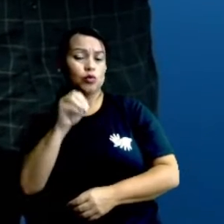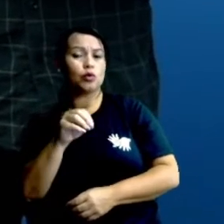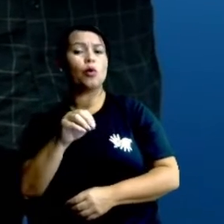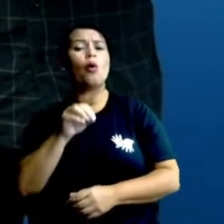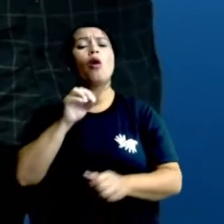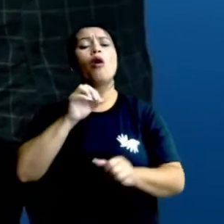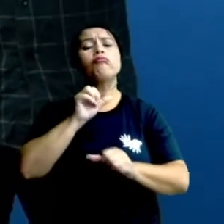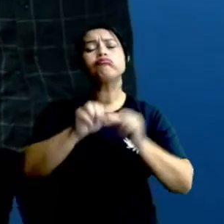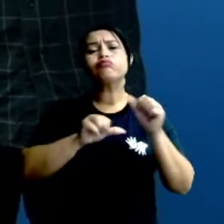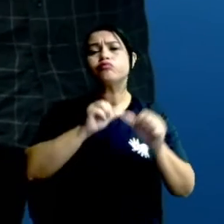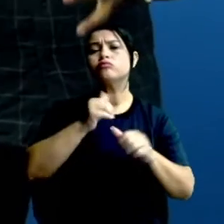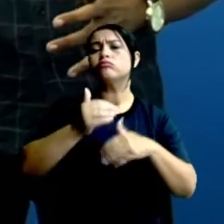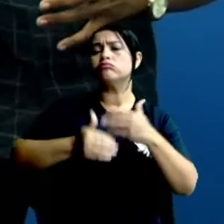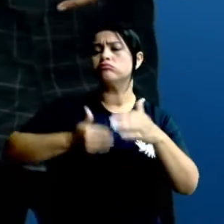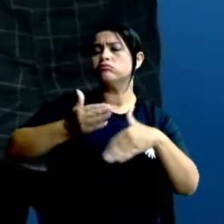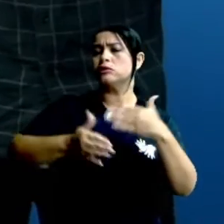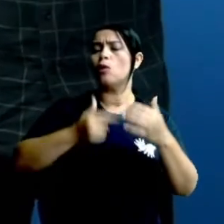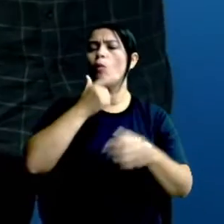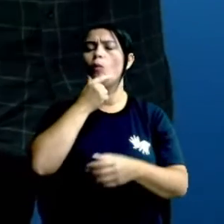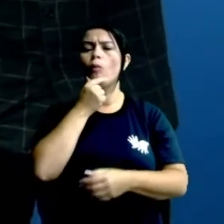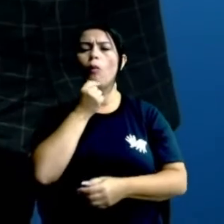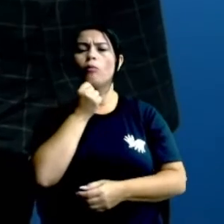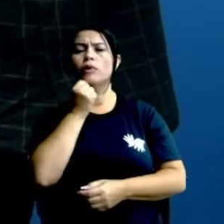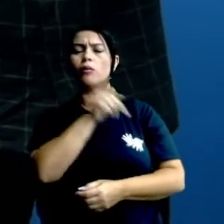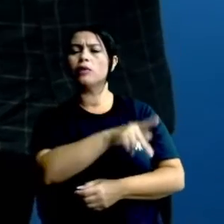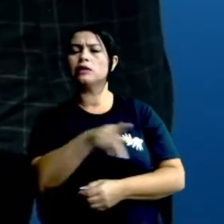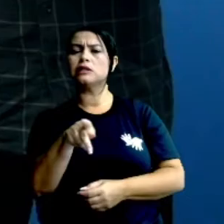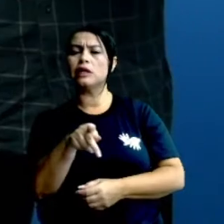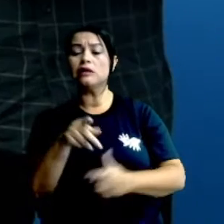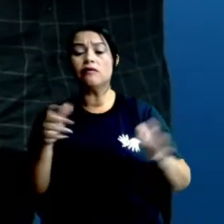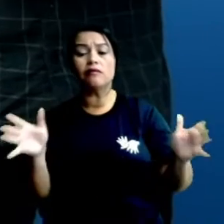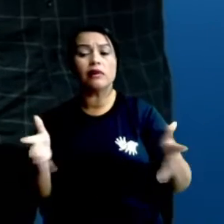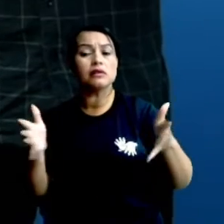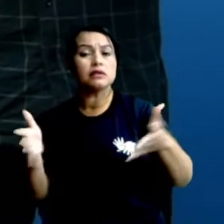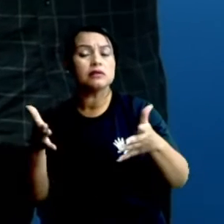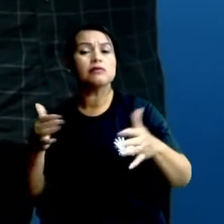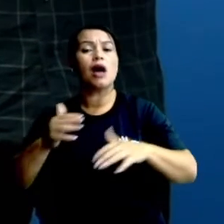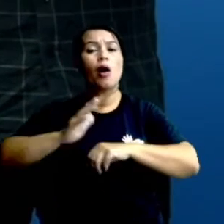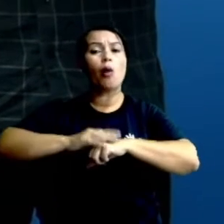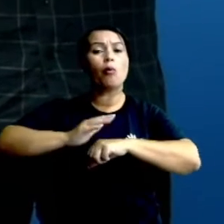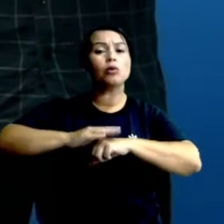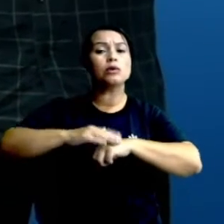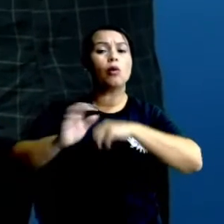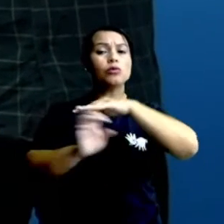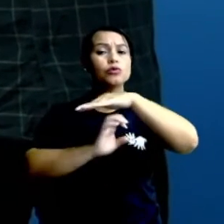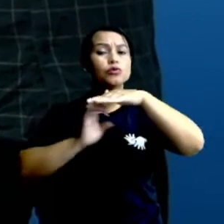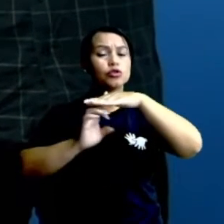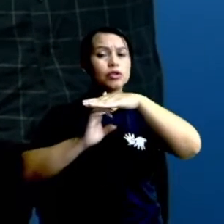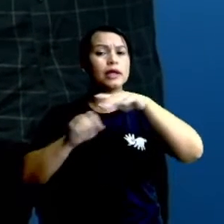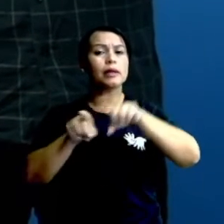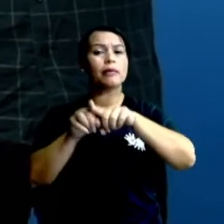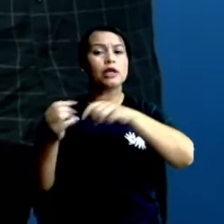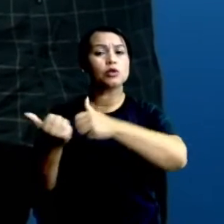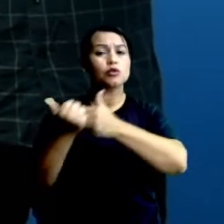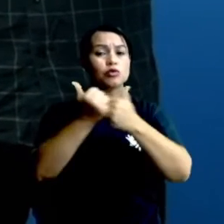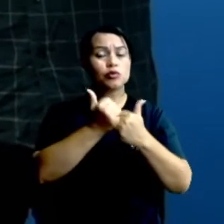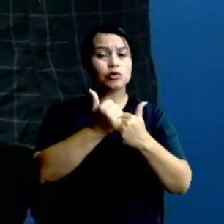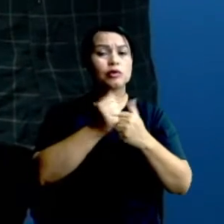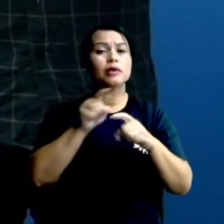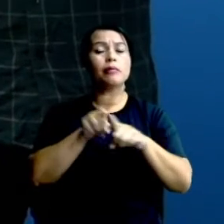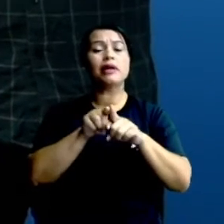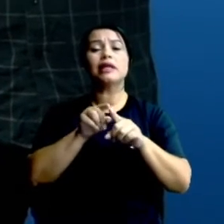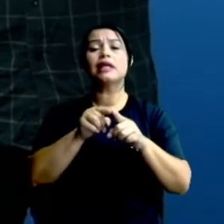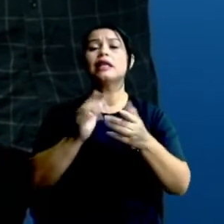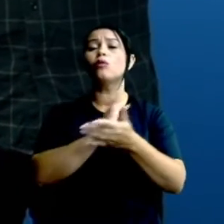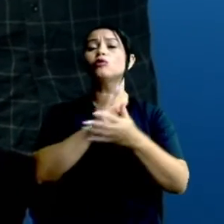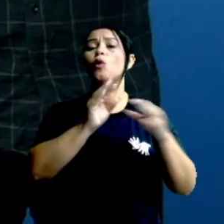sendo montado. Veja só, ele vai incentivar a produção industrial e vai fazer o processo de substituição das importações,